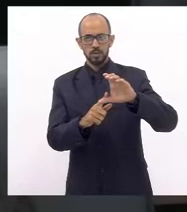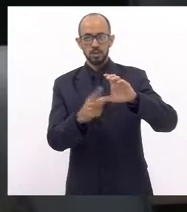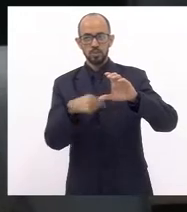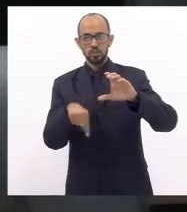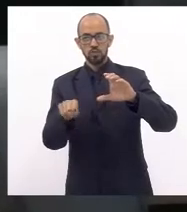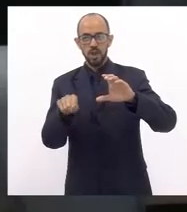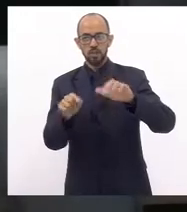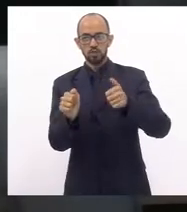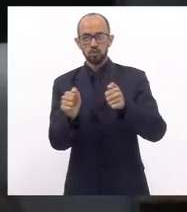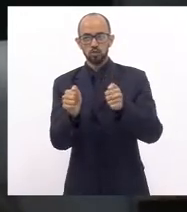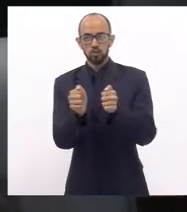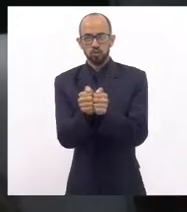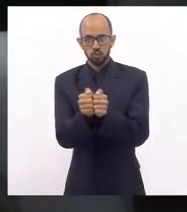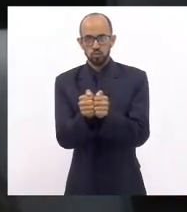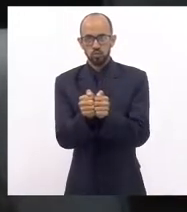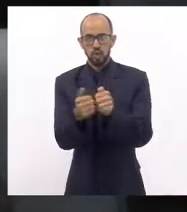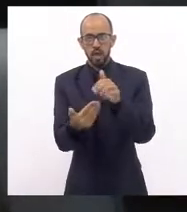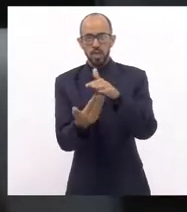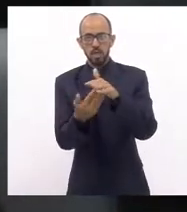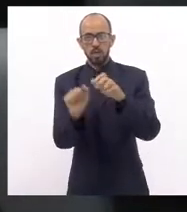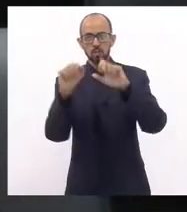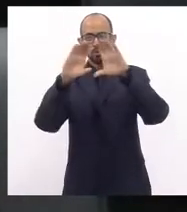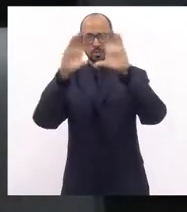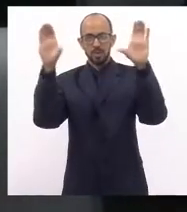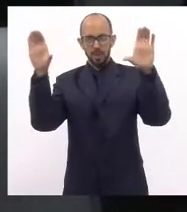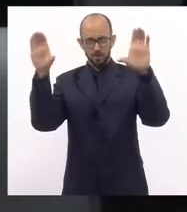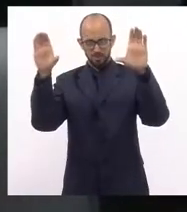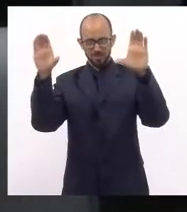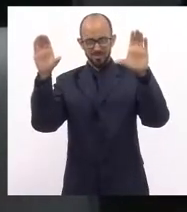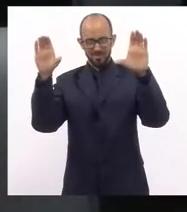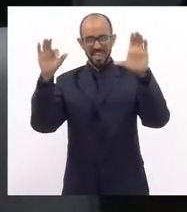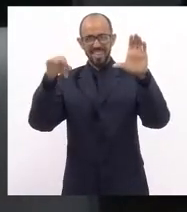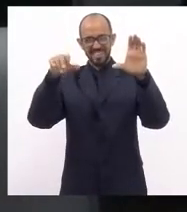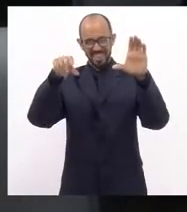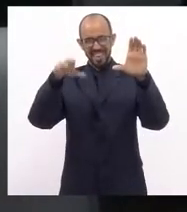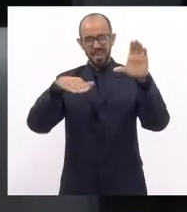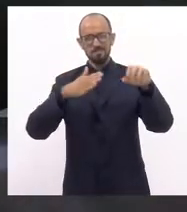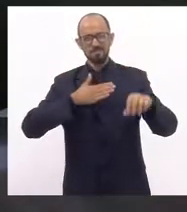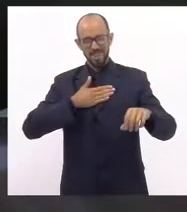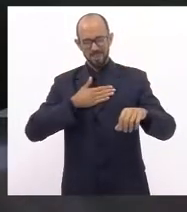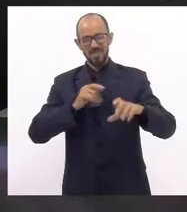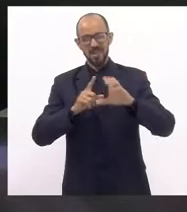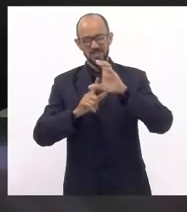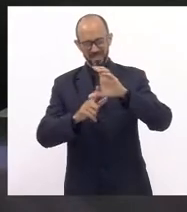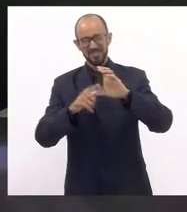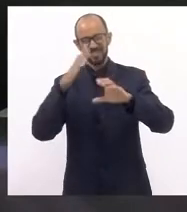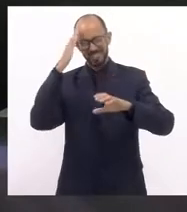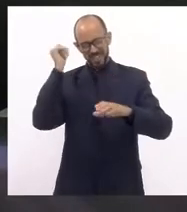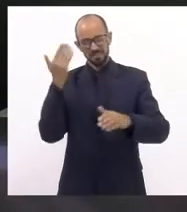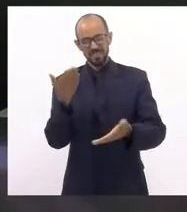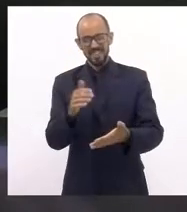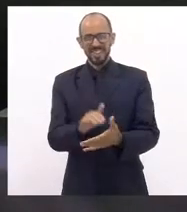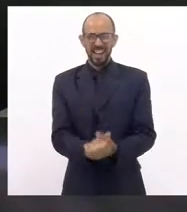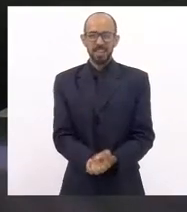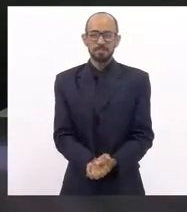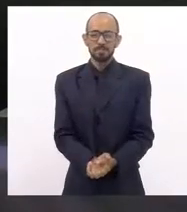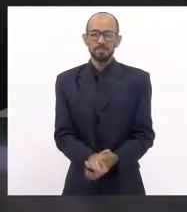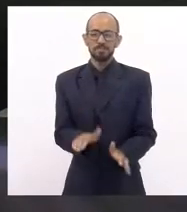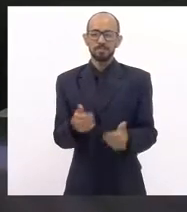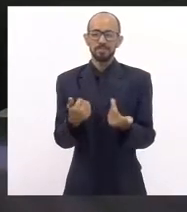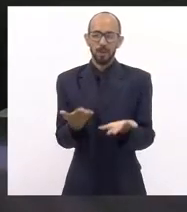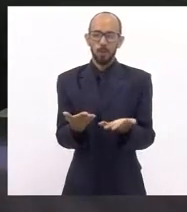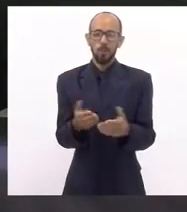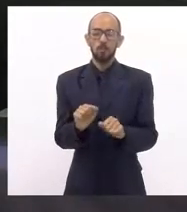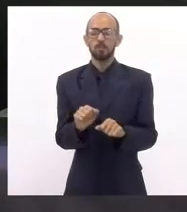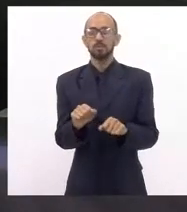juntos até o céu. Quem é meu capelão sabe disso, né? Então, dentro dessa visão, nós trouxemos